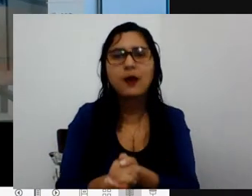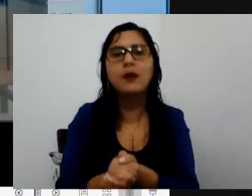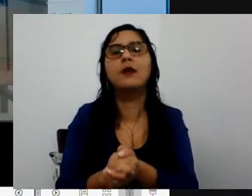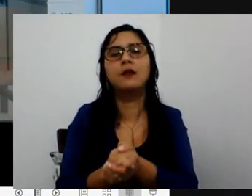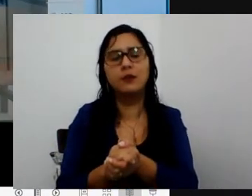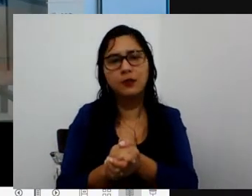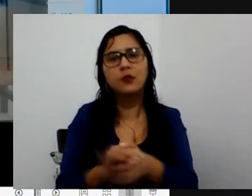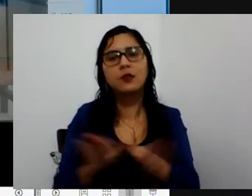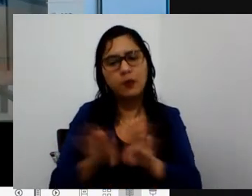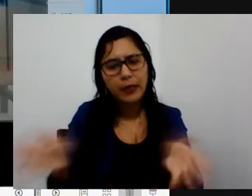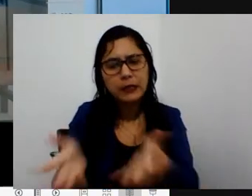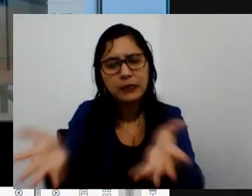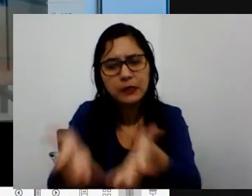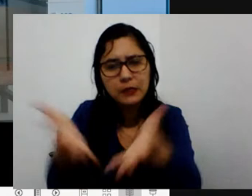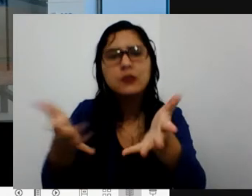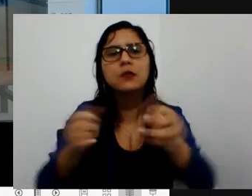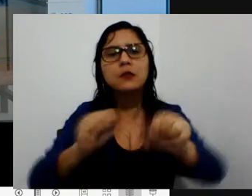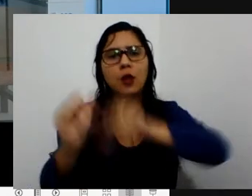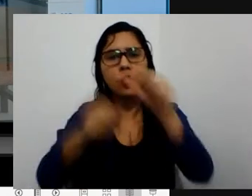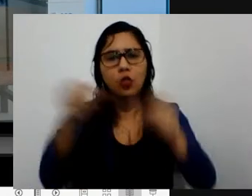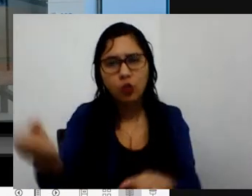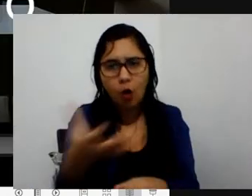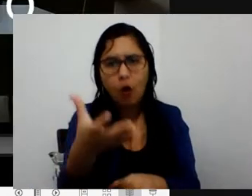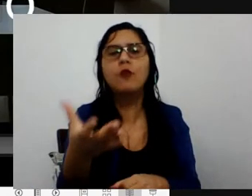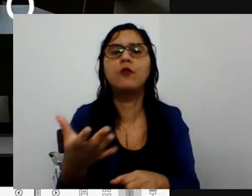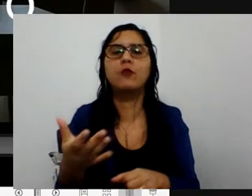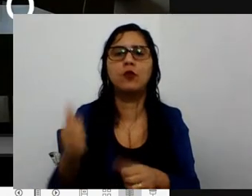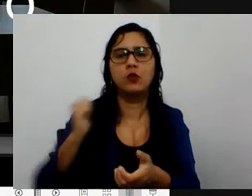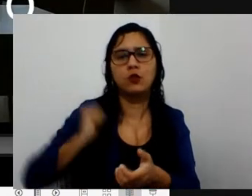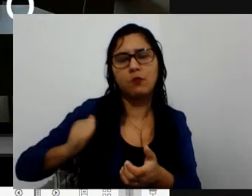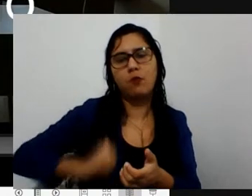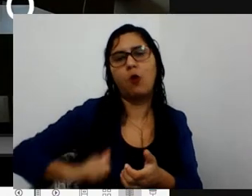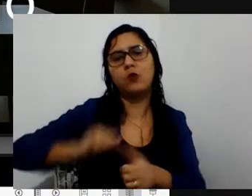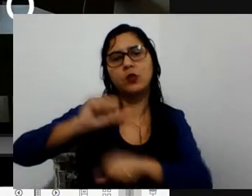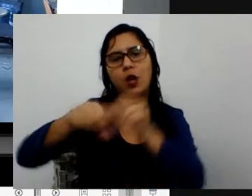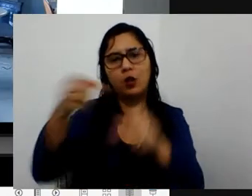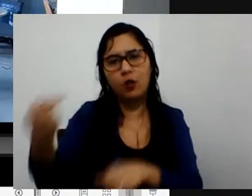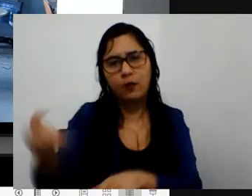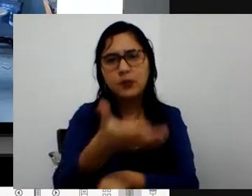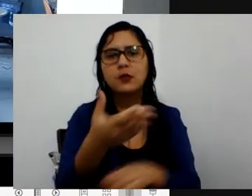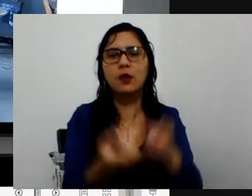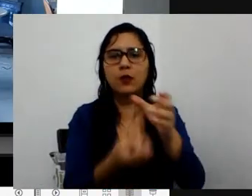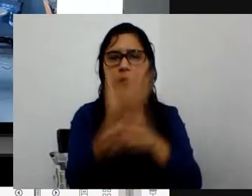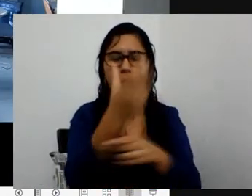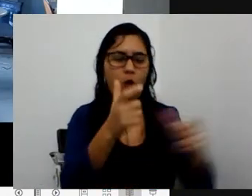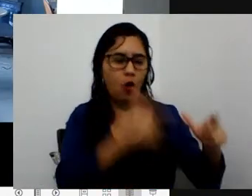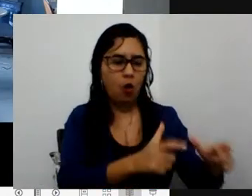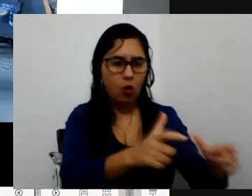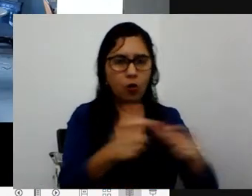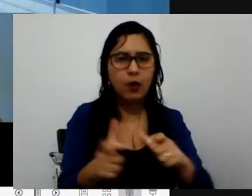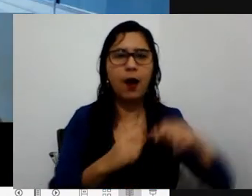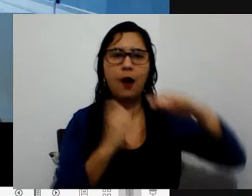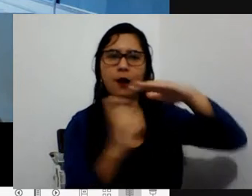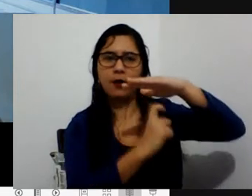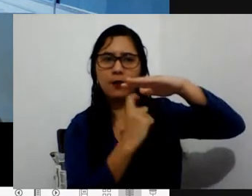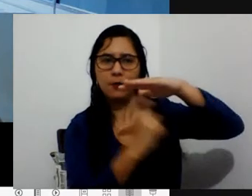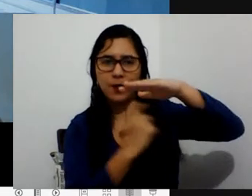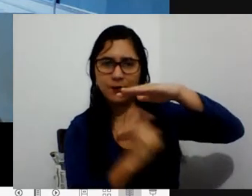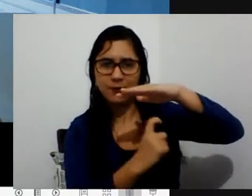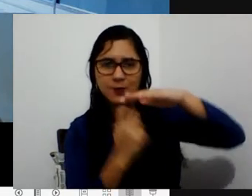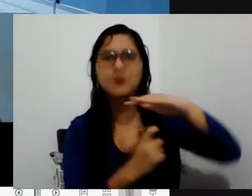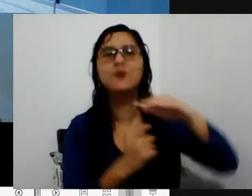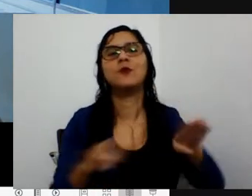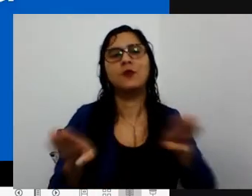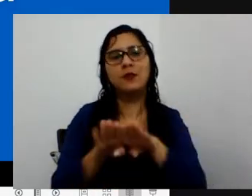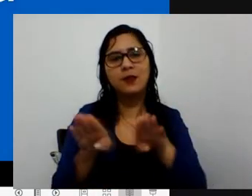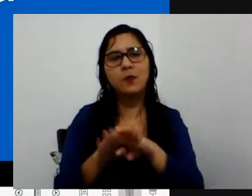Continuando o incentivo à inovação, com a implantação de bolsas de inovação, criação de espaço para empresas júniores, ampliando as